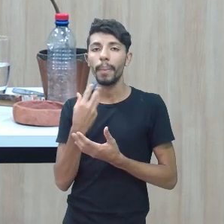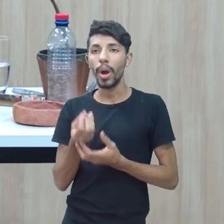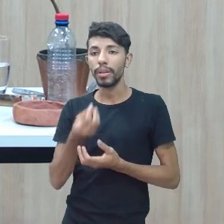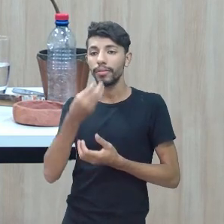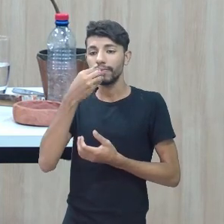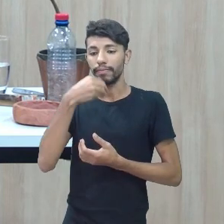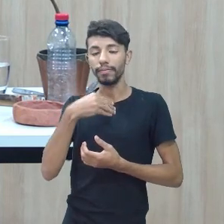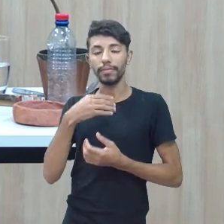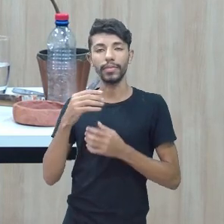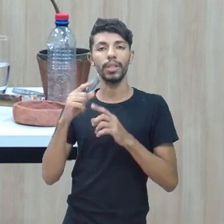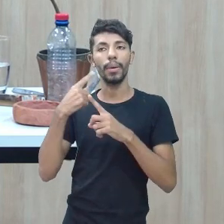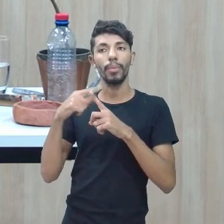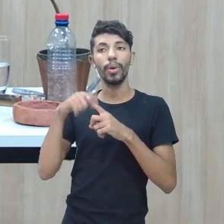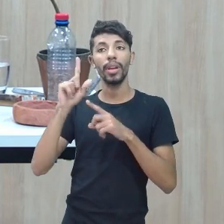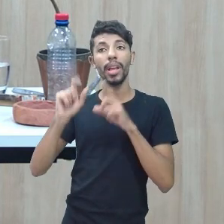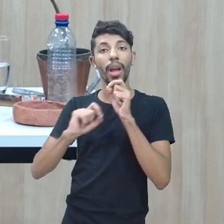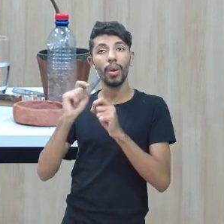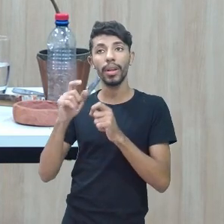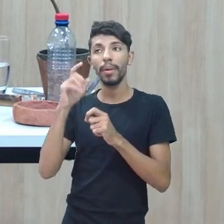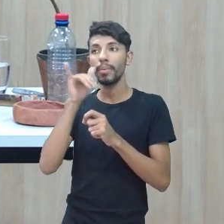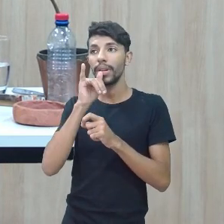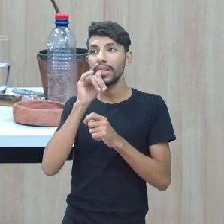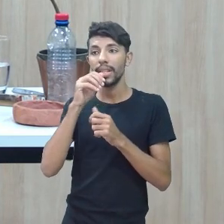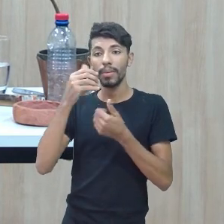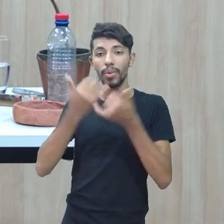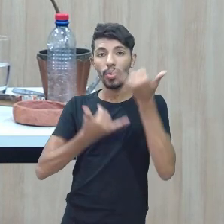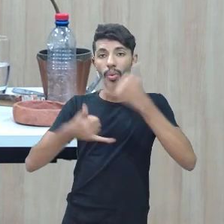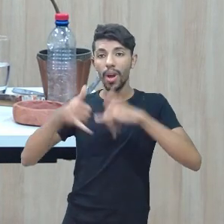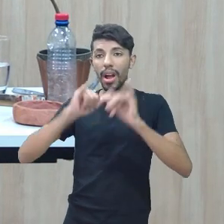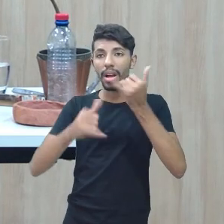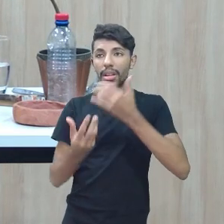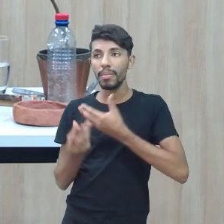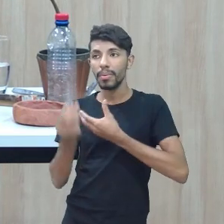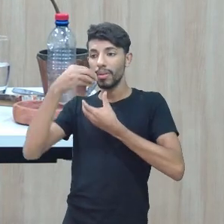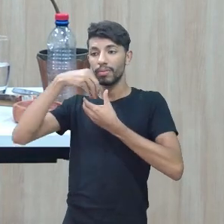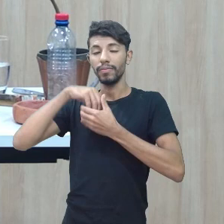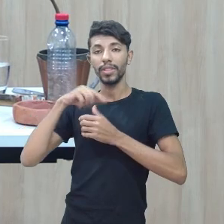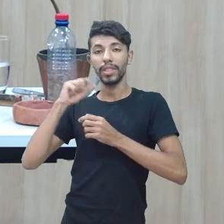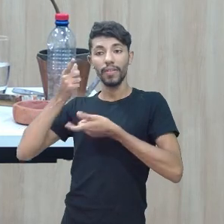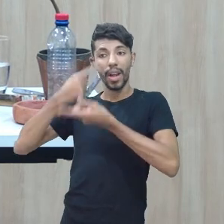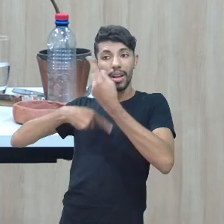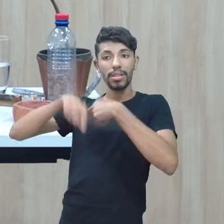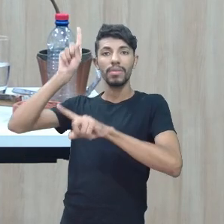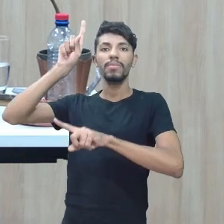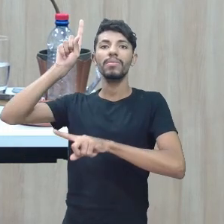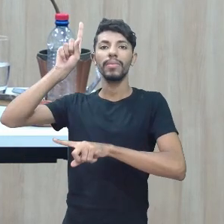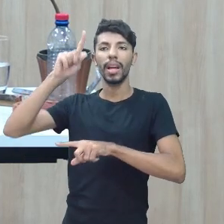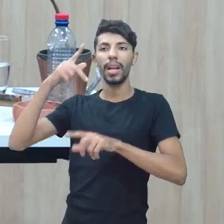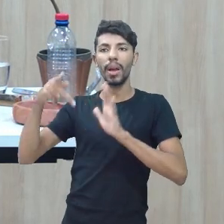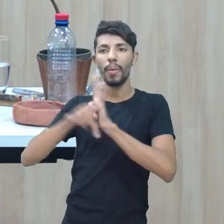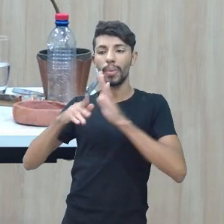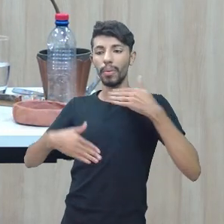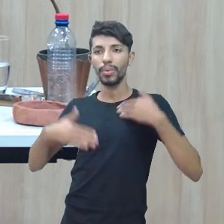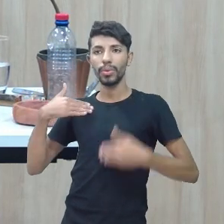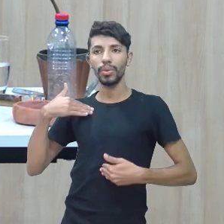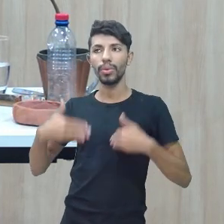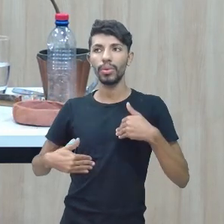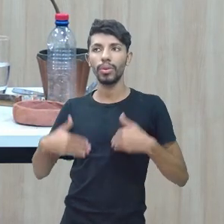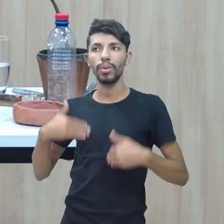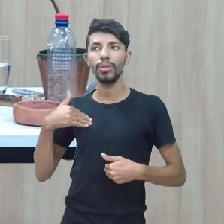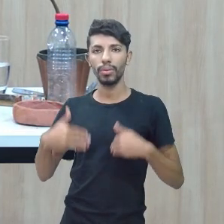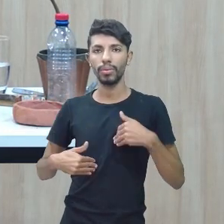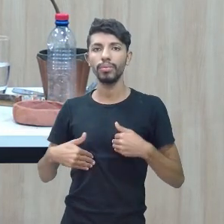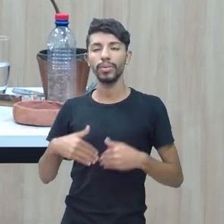ele está trazendo um artifício, ele está trazendo uma substância que vai superar o seu, vamos dizer assim, o